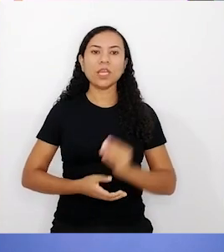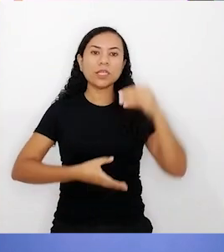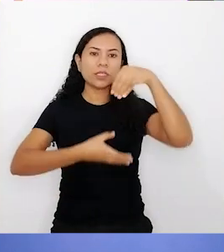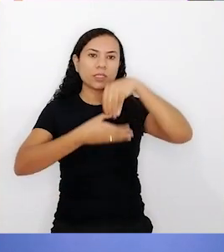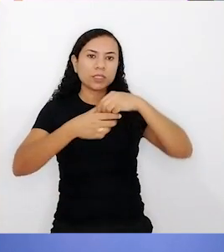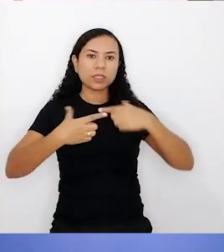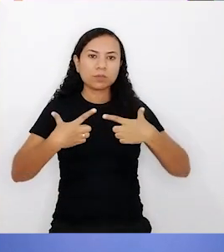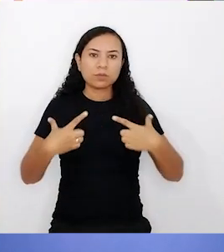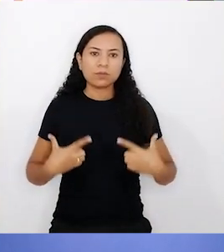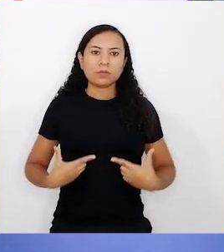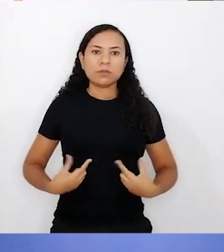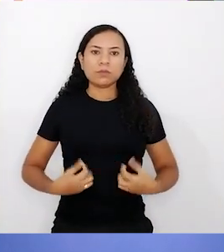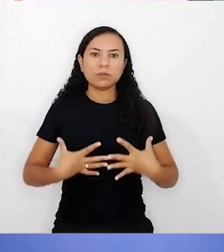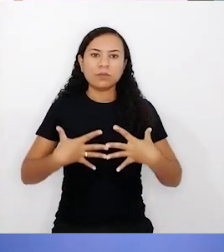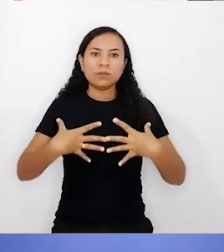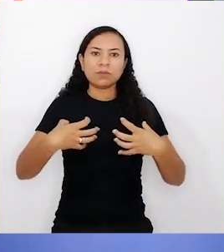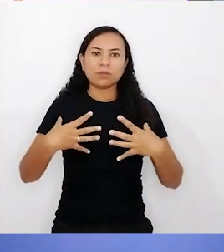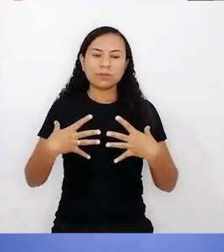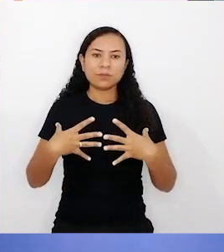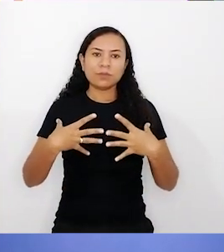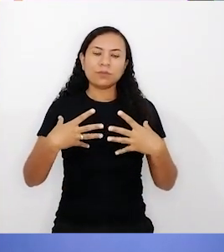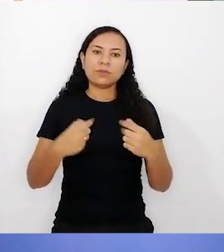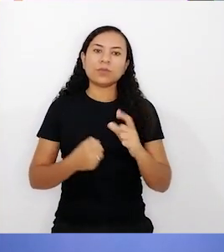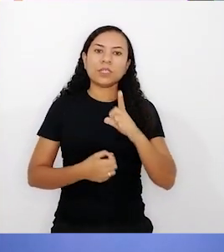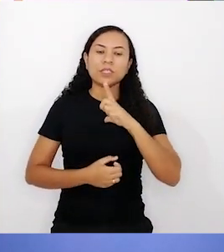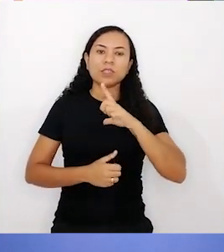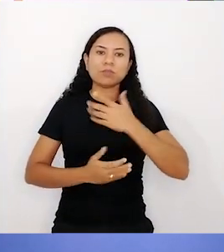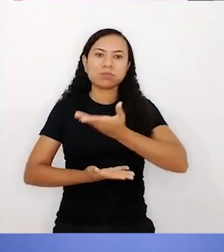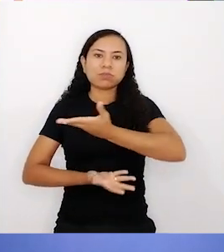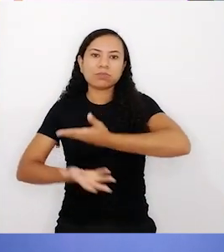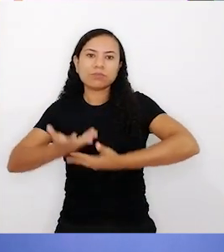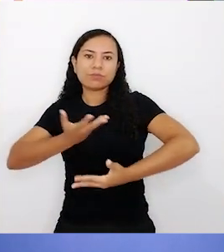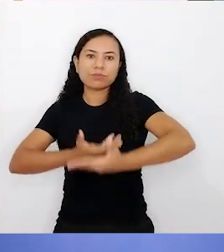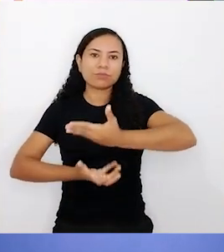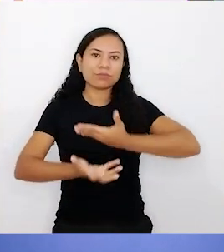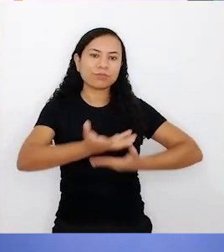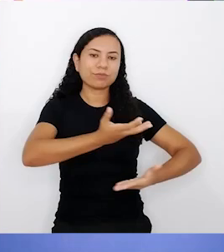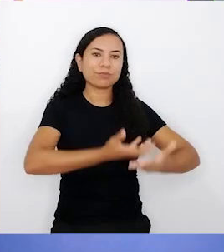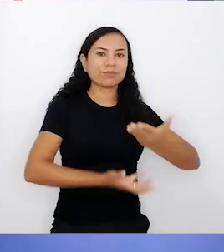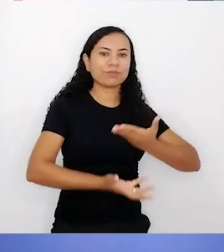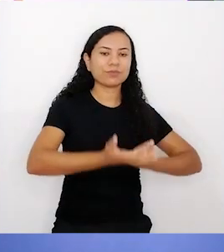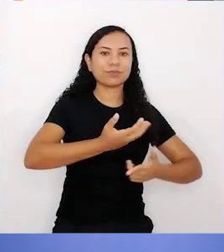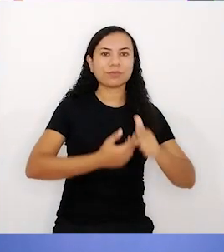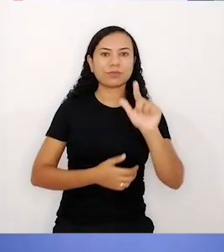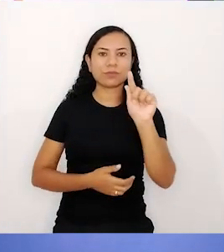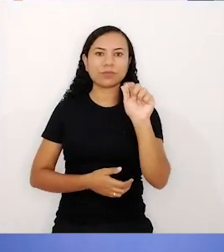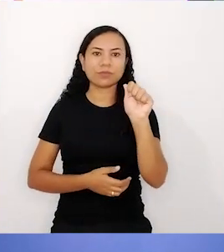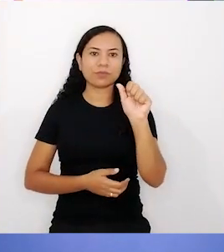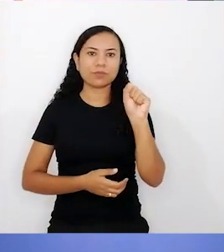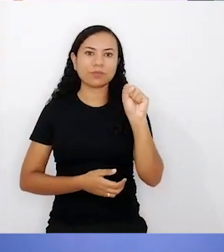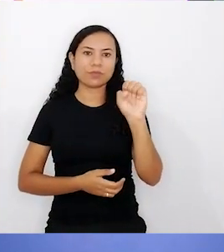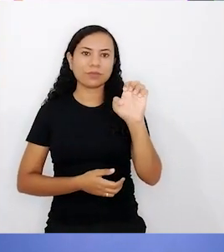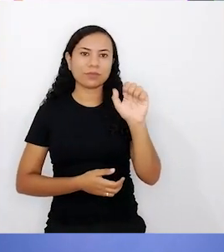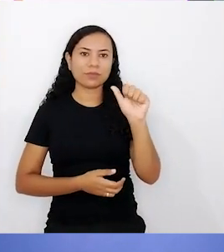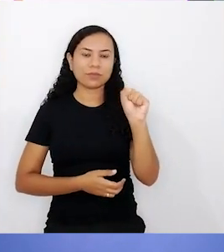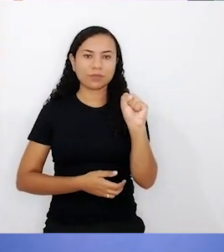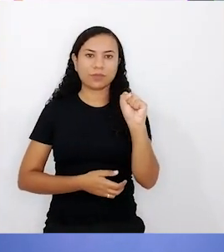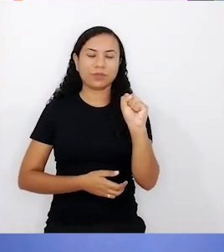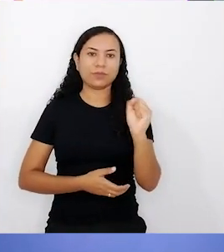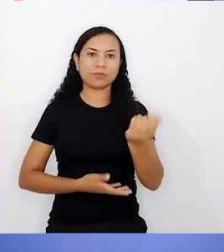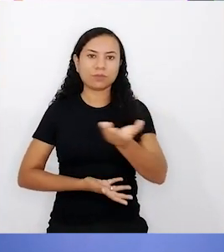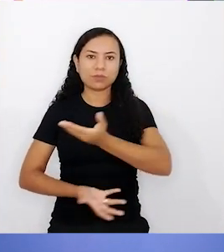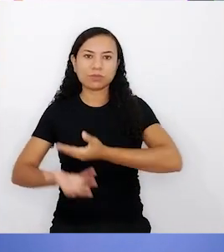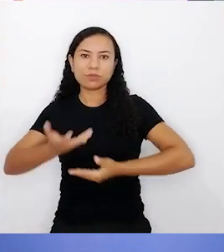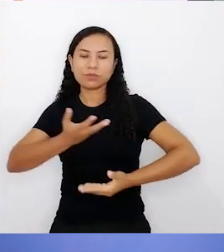pulmões, na região dos alvéolos, acontecem as trocas gasosas e eles trazem o outro gás,